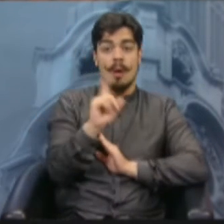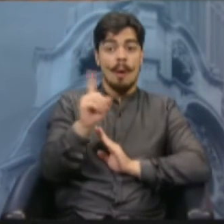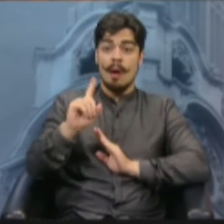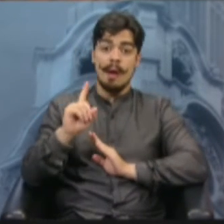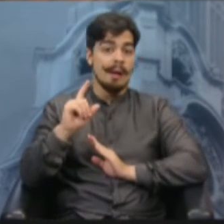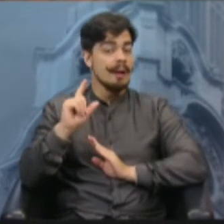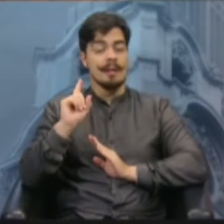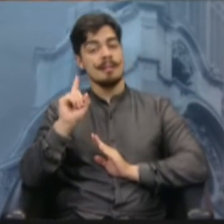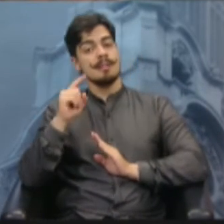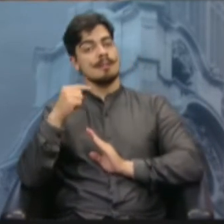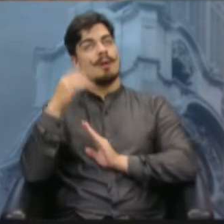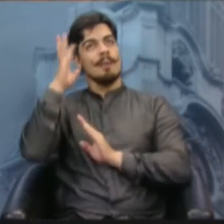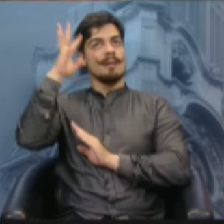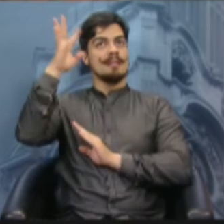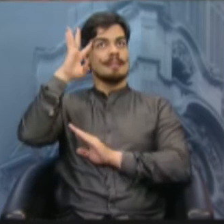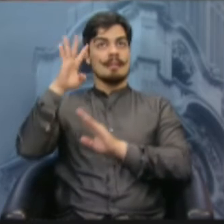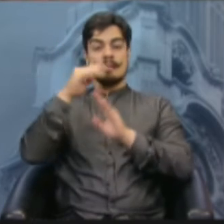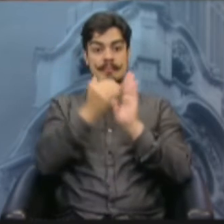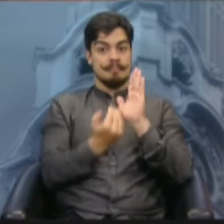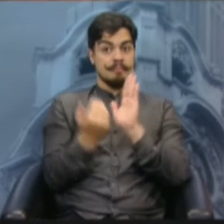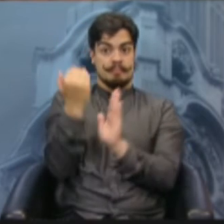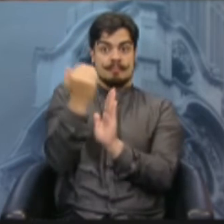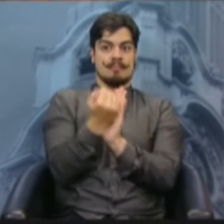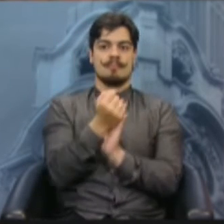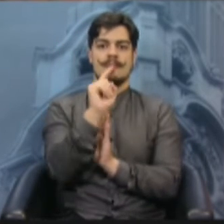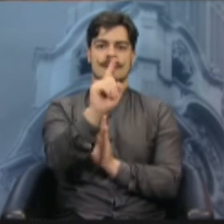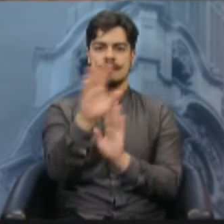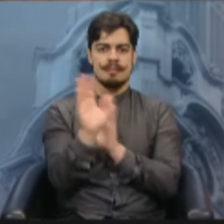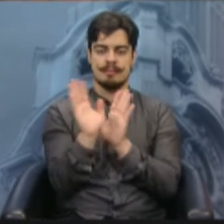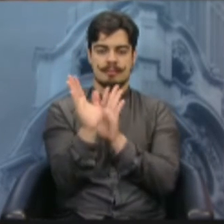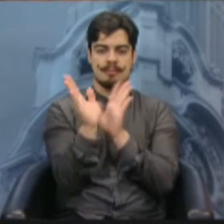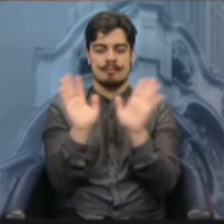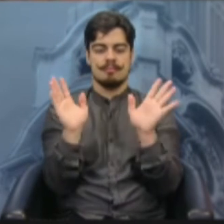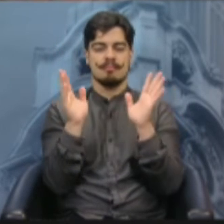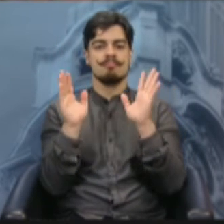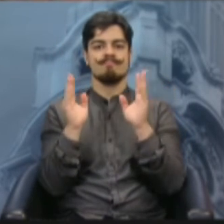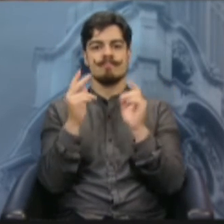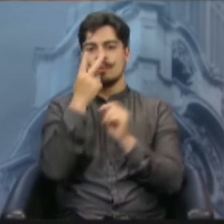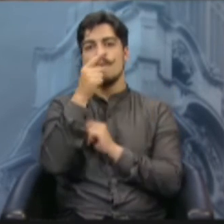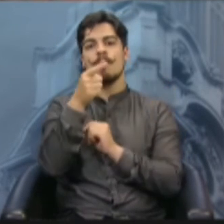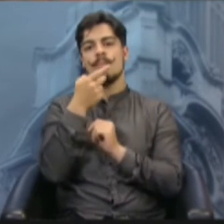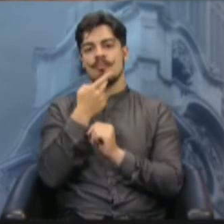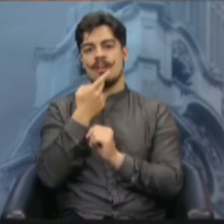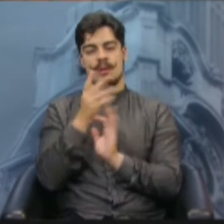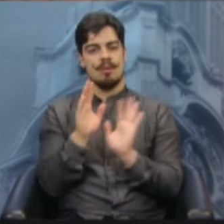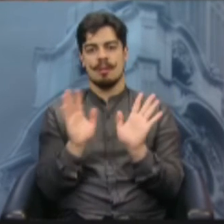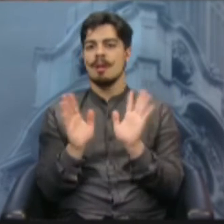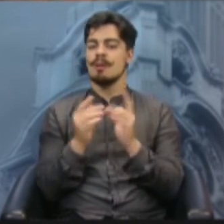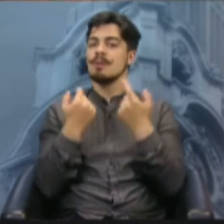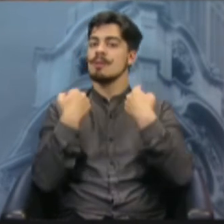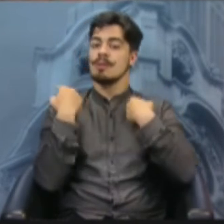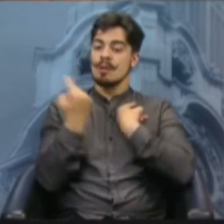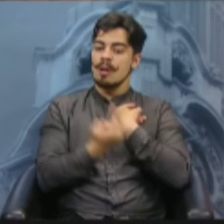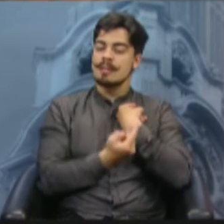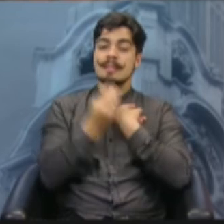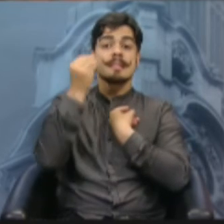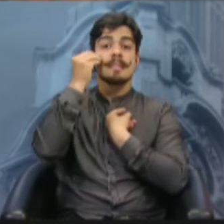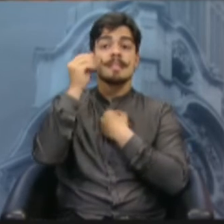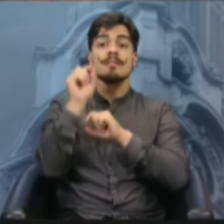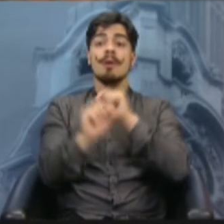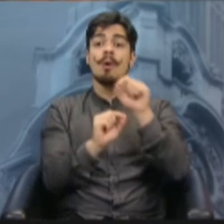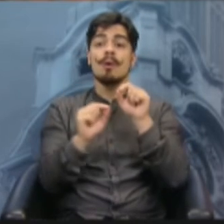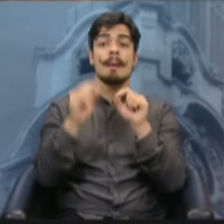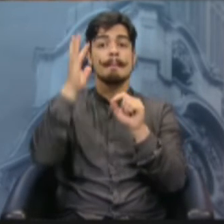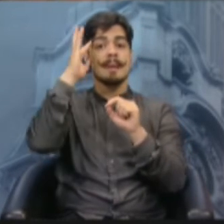muito extrema, né, como colocado aqui. A nossa tentativa é achar uma solução para